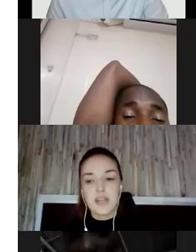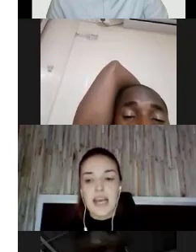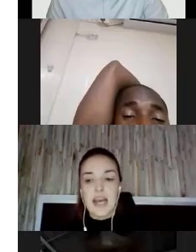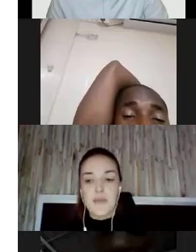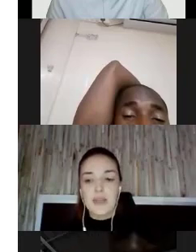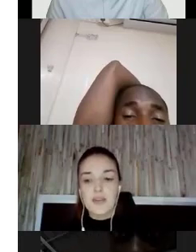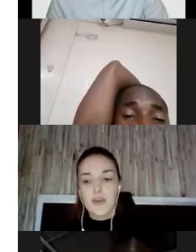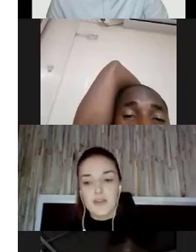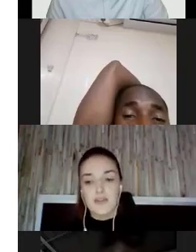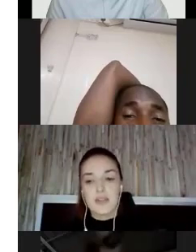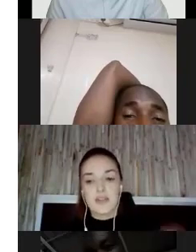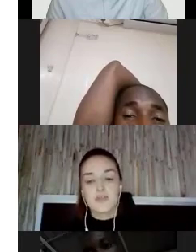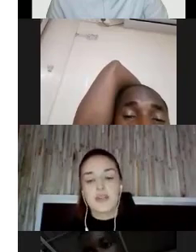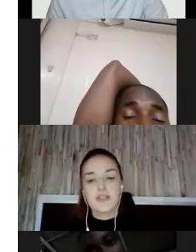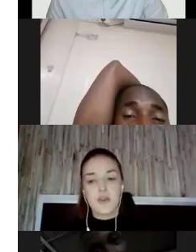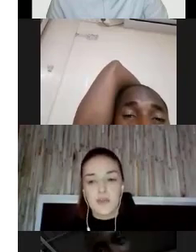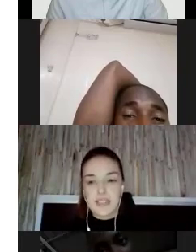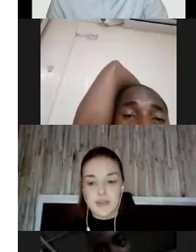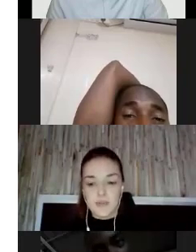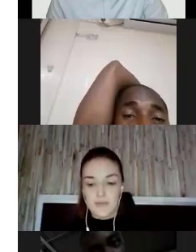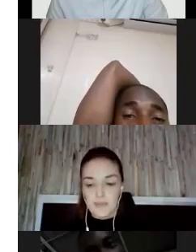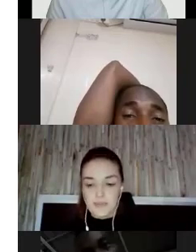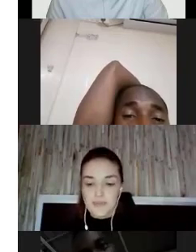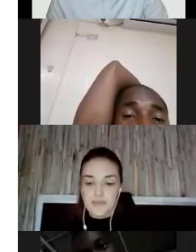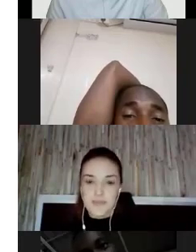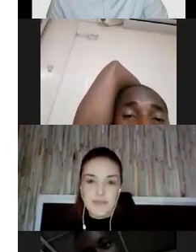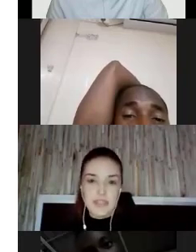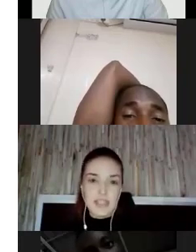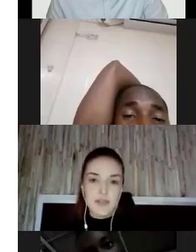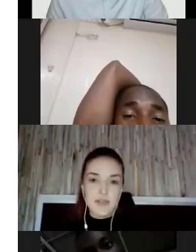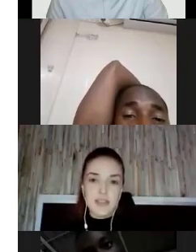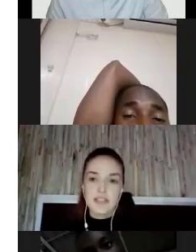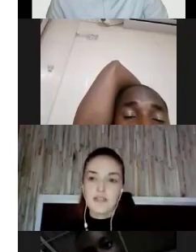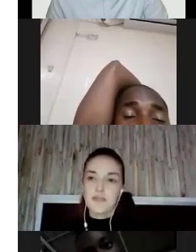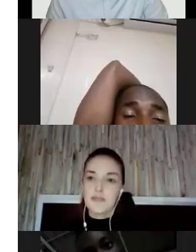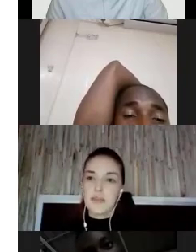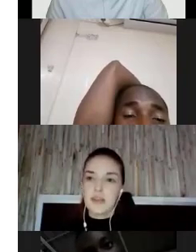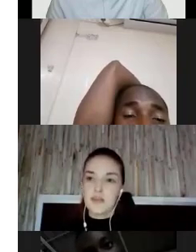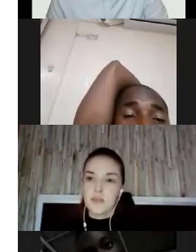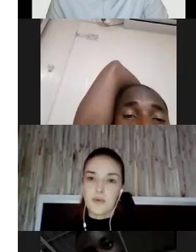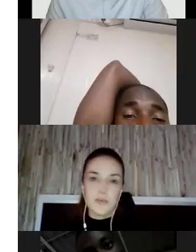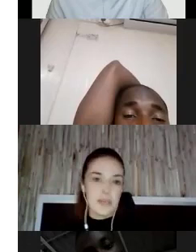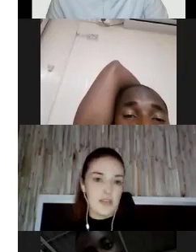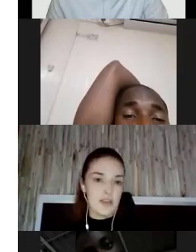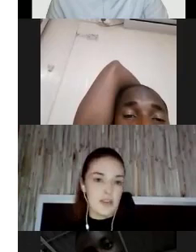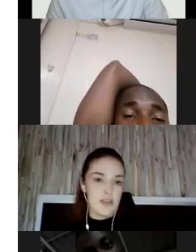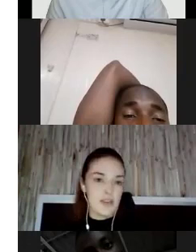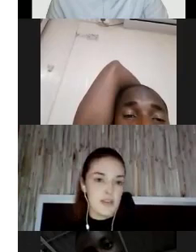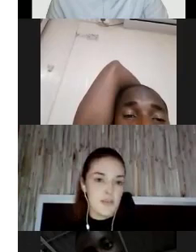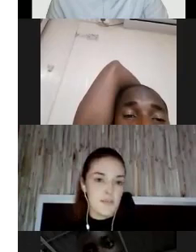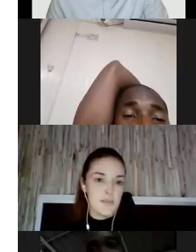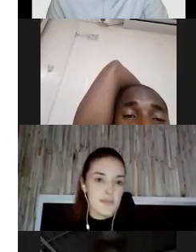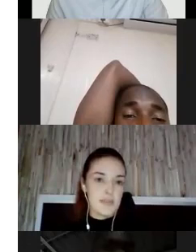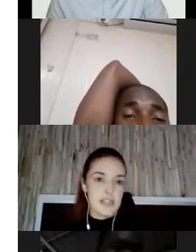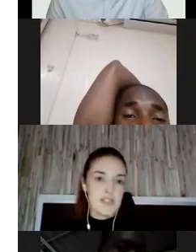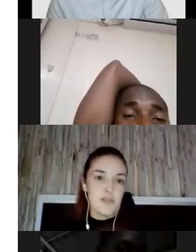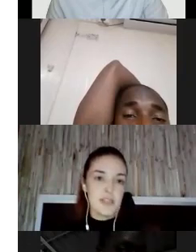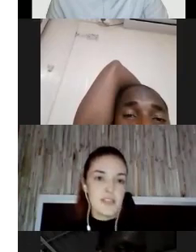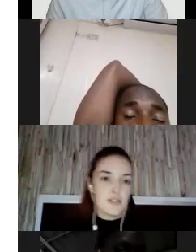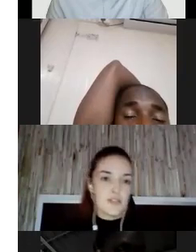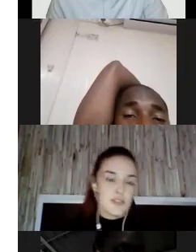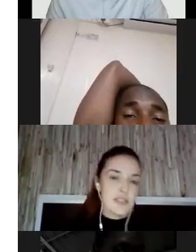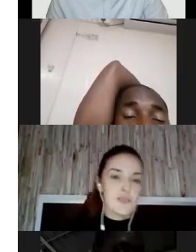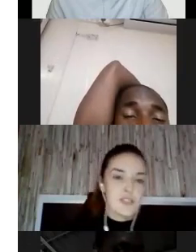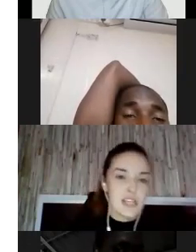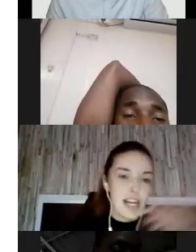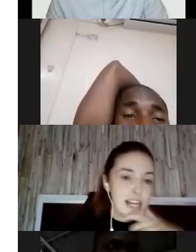sedimentos é menor do que o espaço de acomodação. Então, aqui, falando um pouco melhor sobre isso,